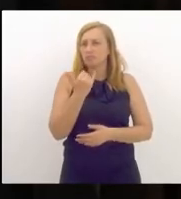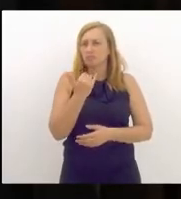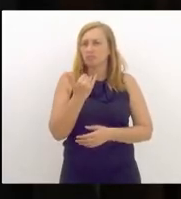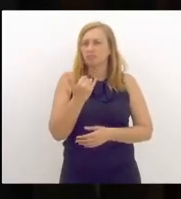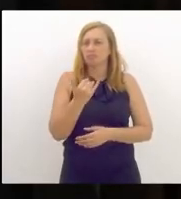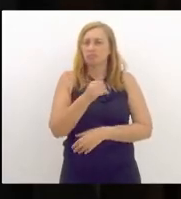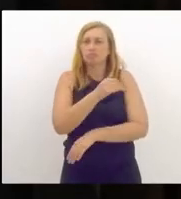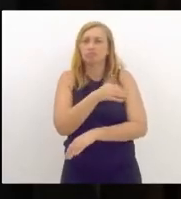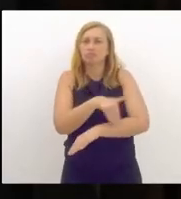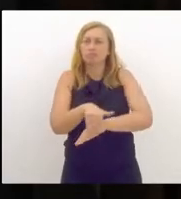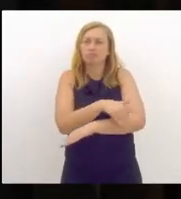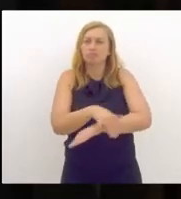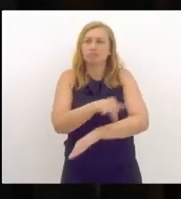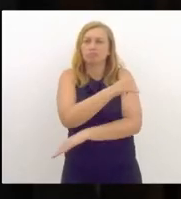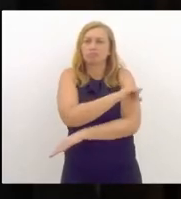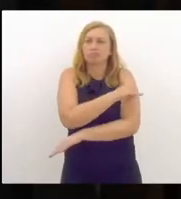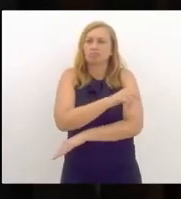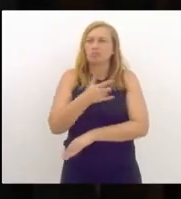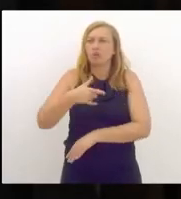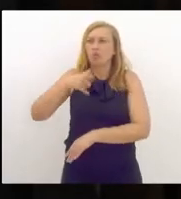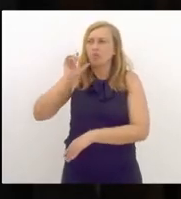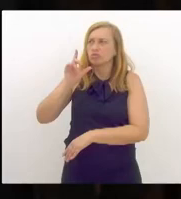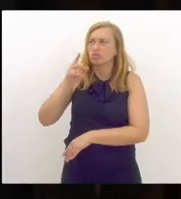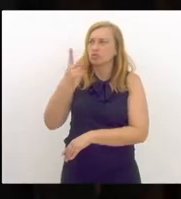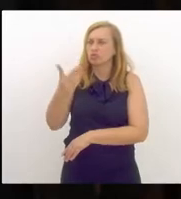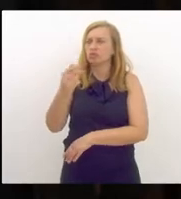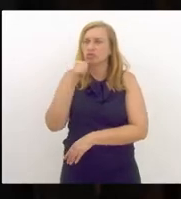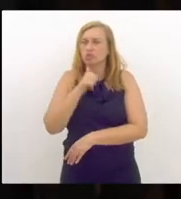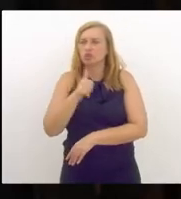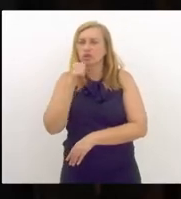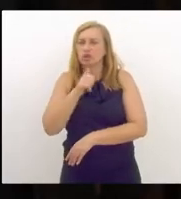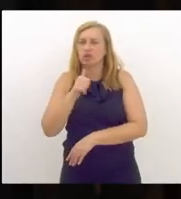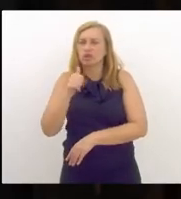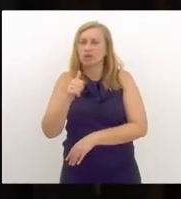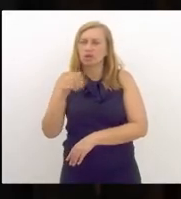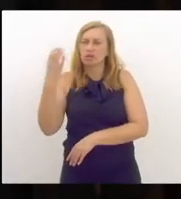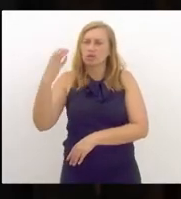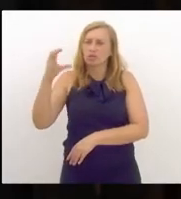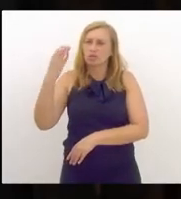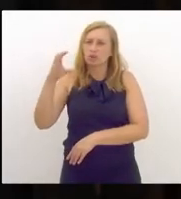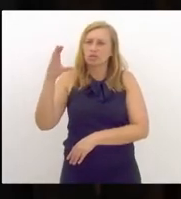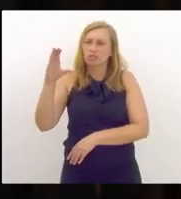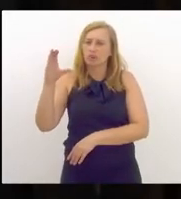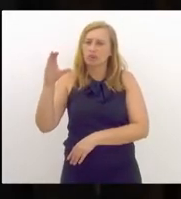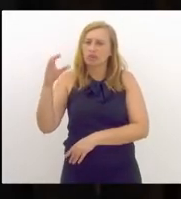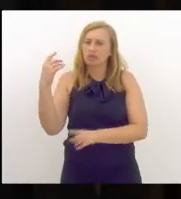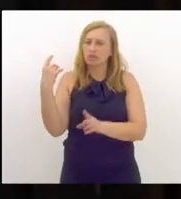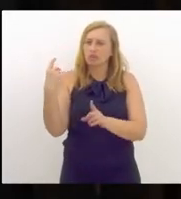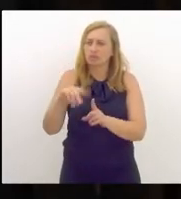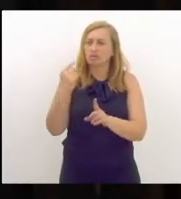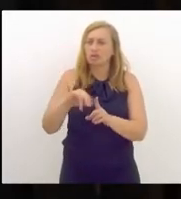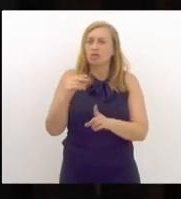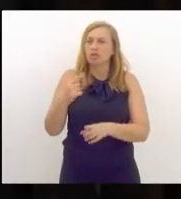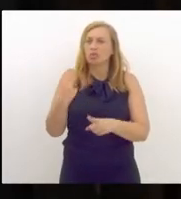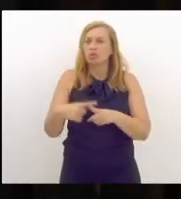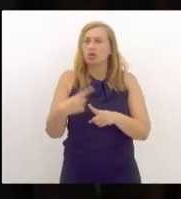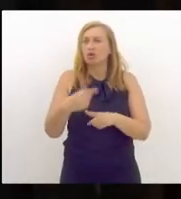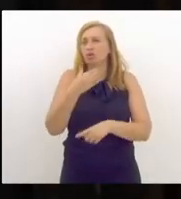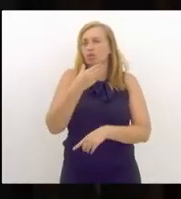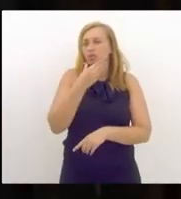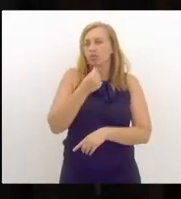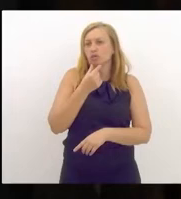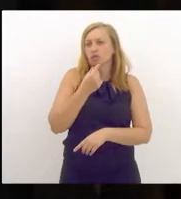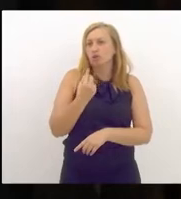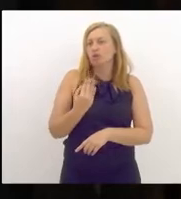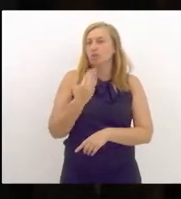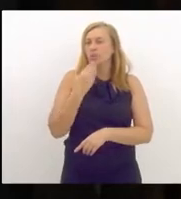teve duas moças foram agredidas lá em Copacabana né tá no jornal até uma amiga minha conhece elas porque um garoto pediu comida e né as